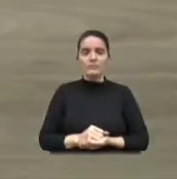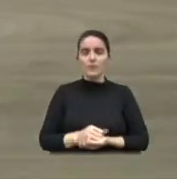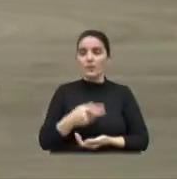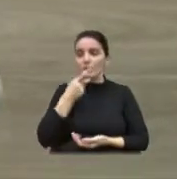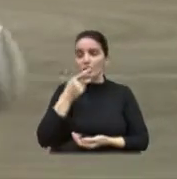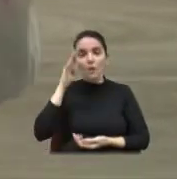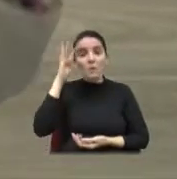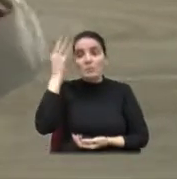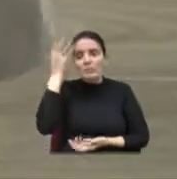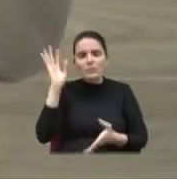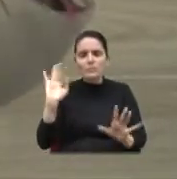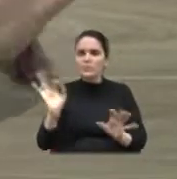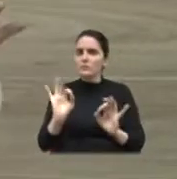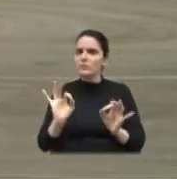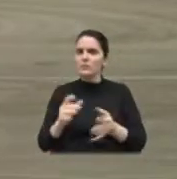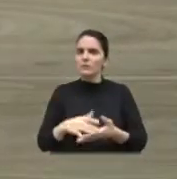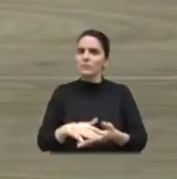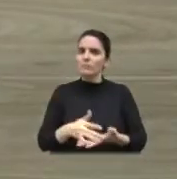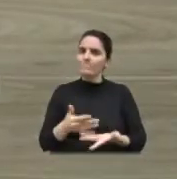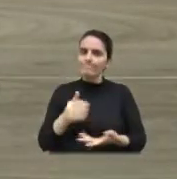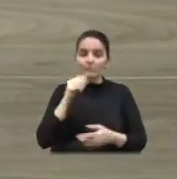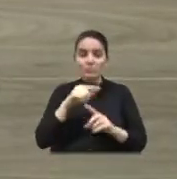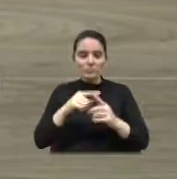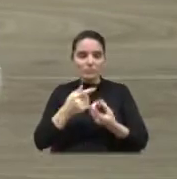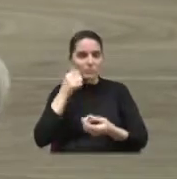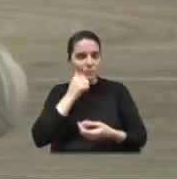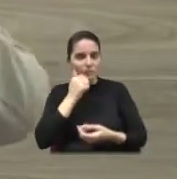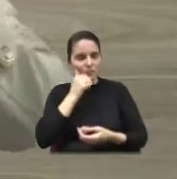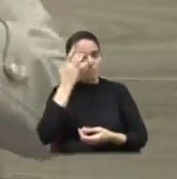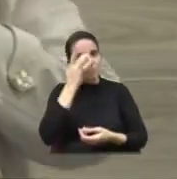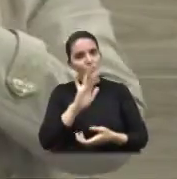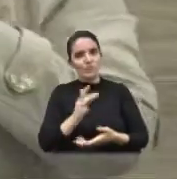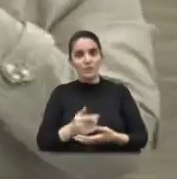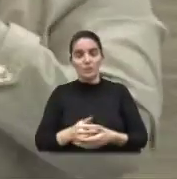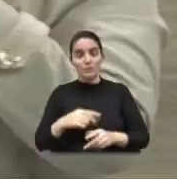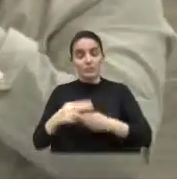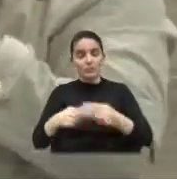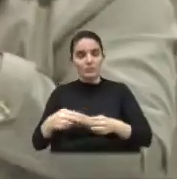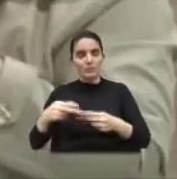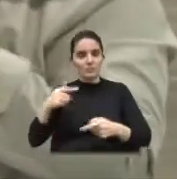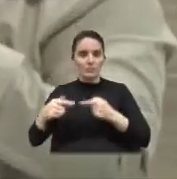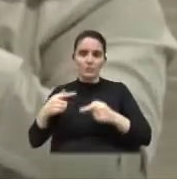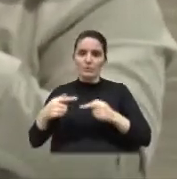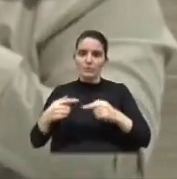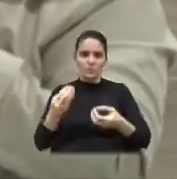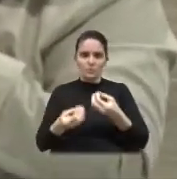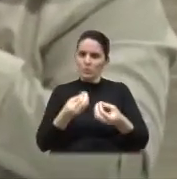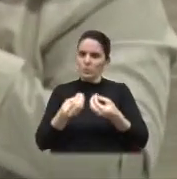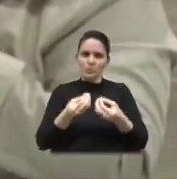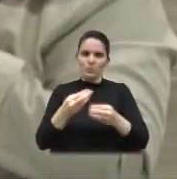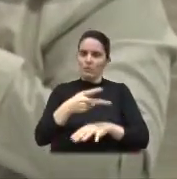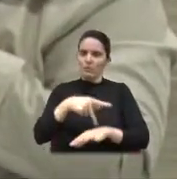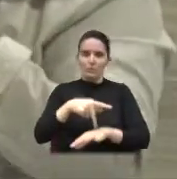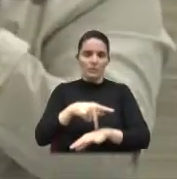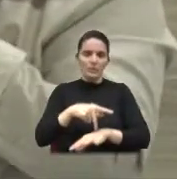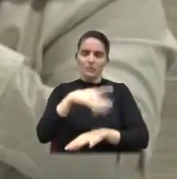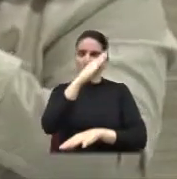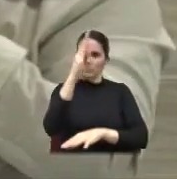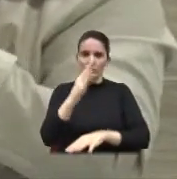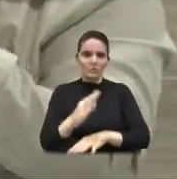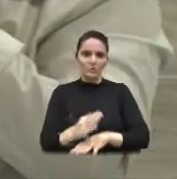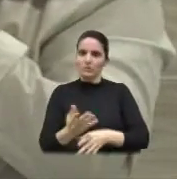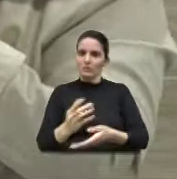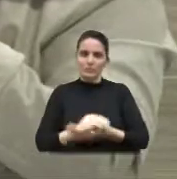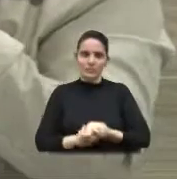para a vida, né? Para a vida dela. Então acho que isso é uma discussão que ainda não cabe para o nosso país. Ainda não